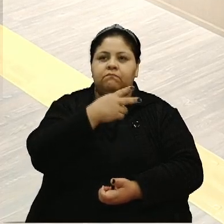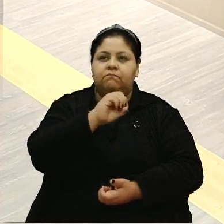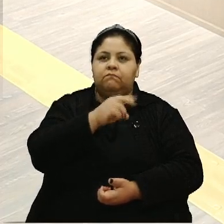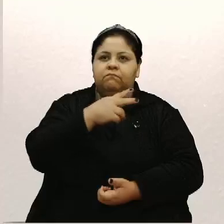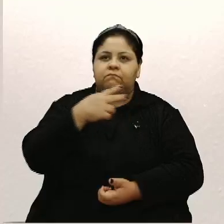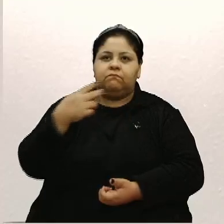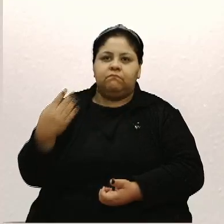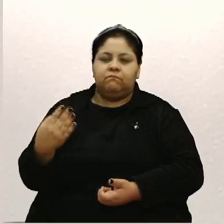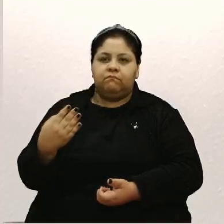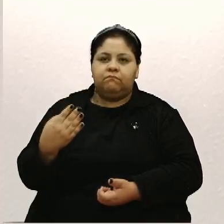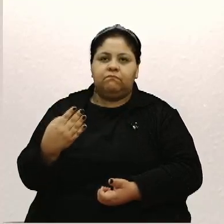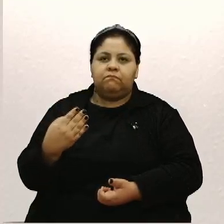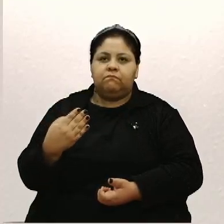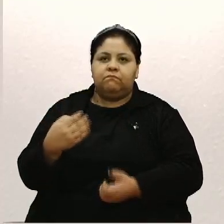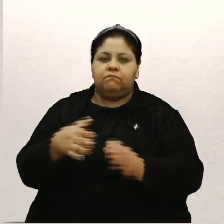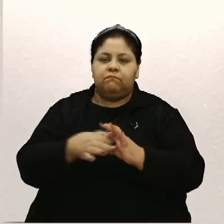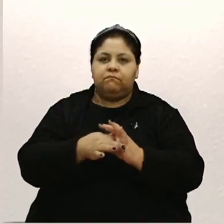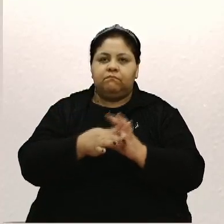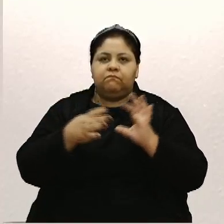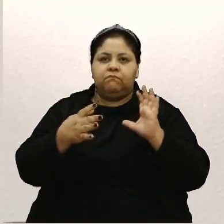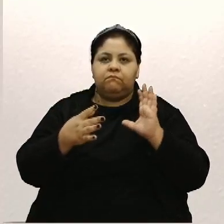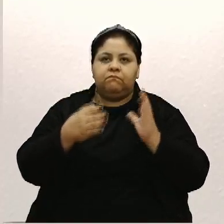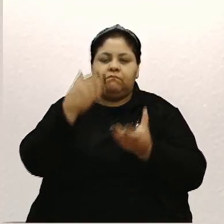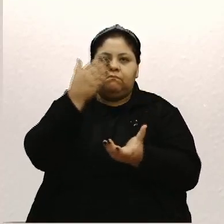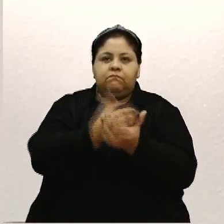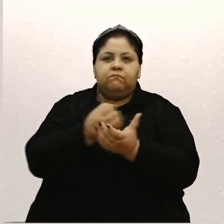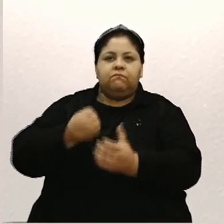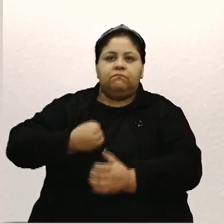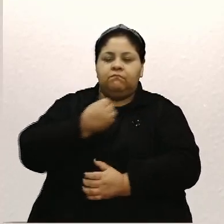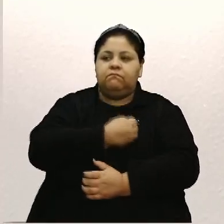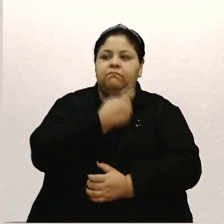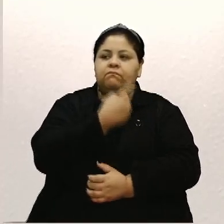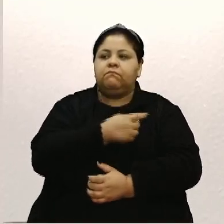499/2024. Pelo parecer favorável ao processo número